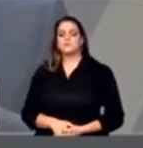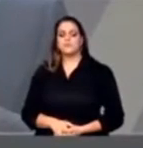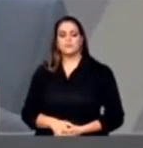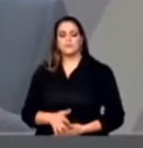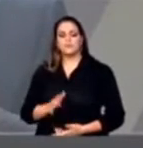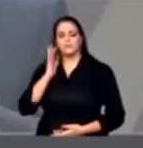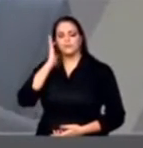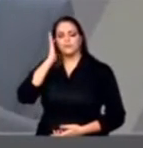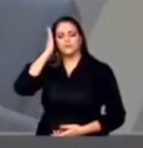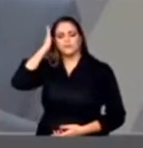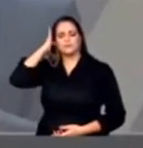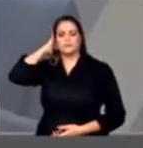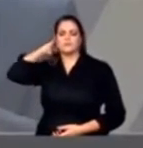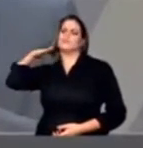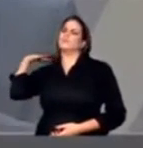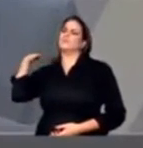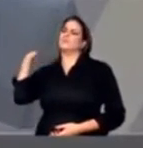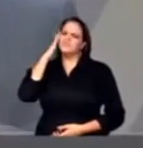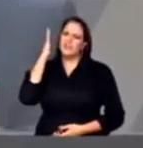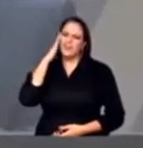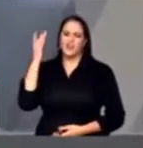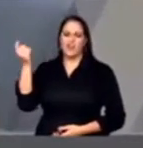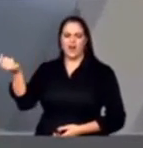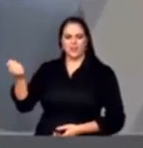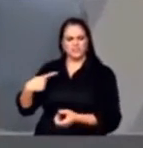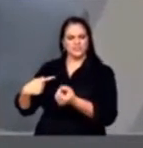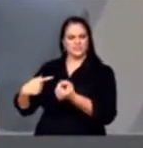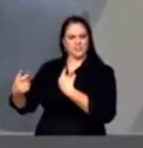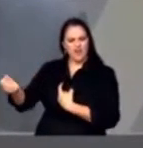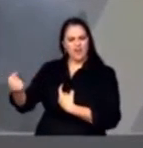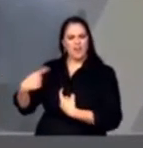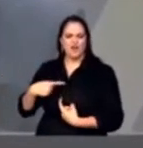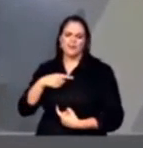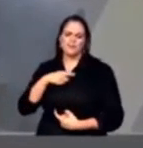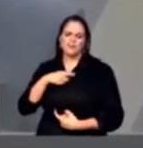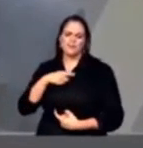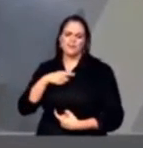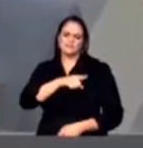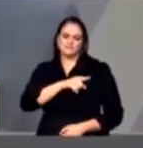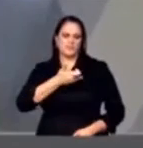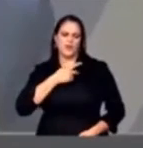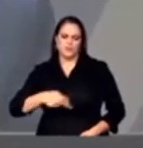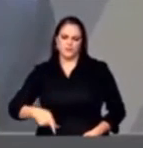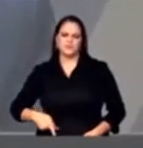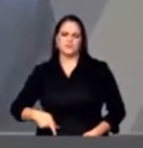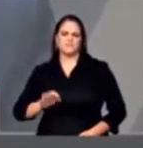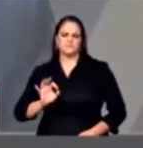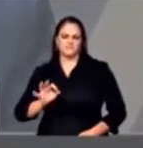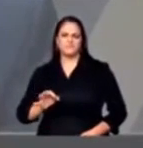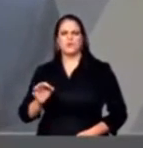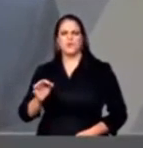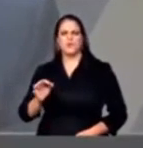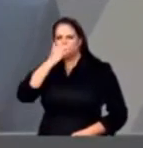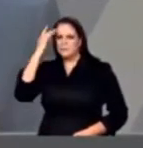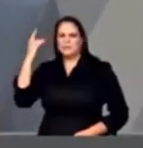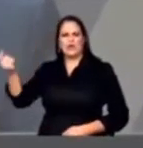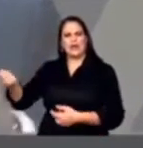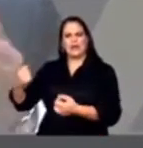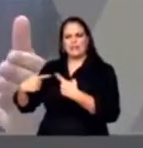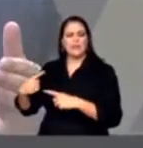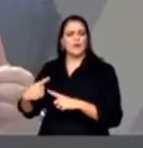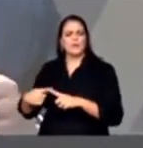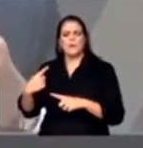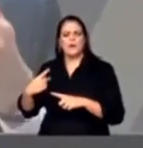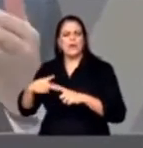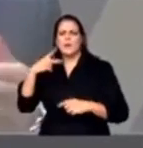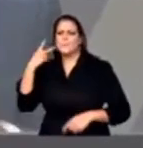presidente, muitos ataques, como Vossa Excelência também mencionava outro dia. Aqueles que são fruto do debate político, das